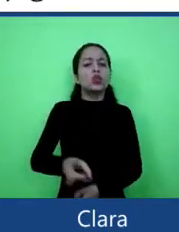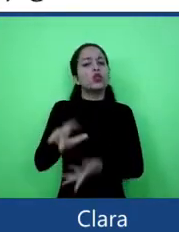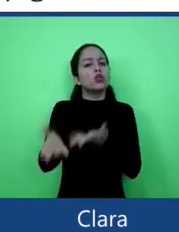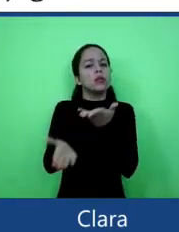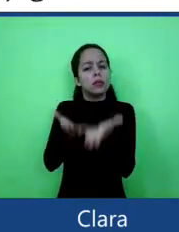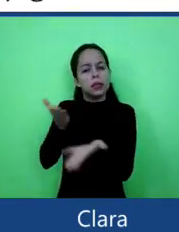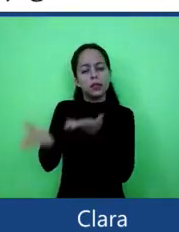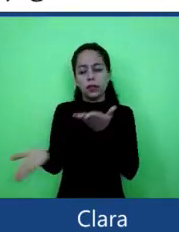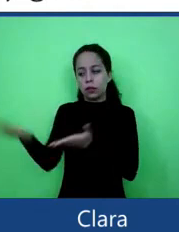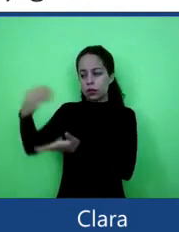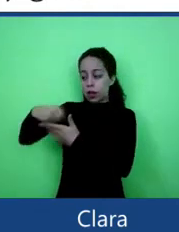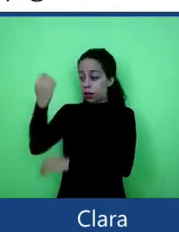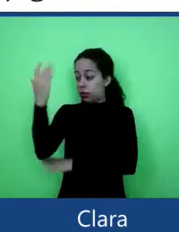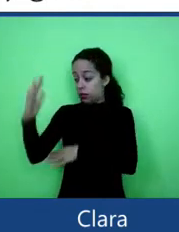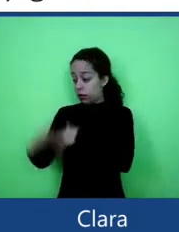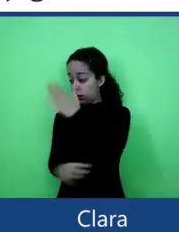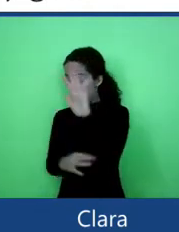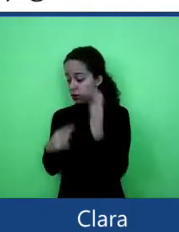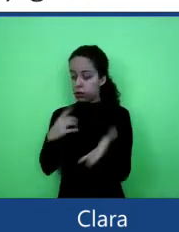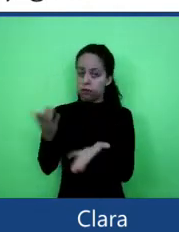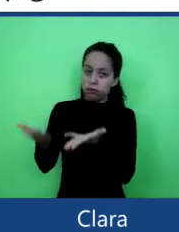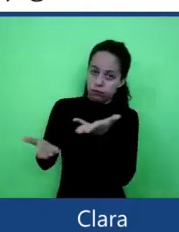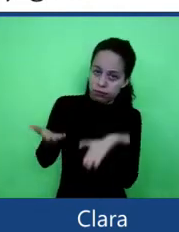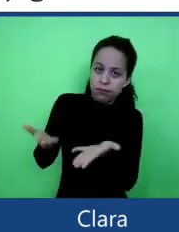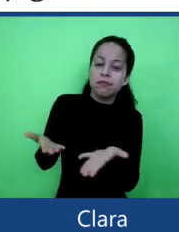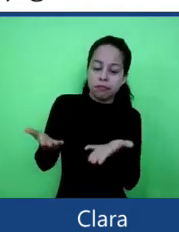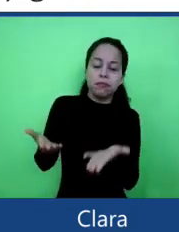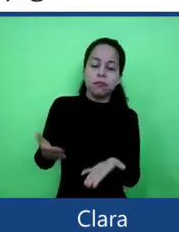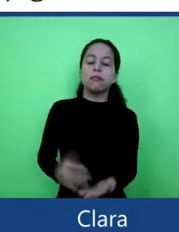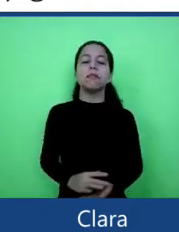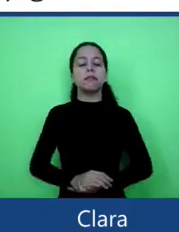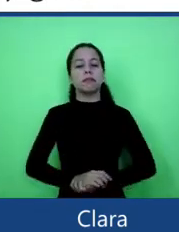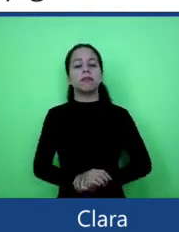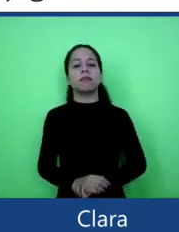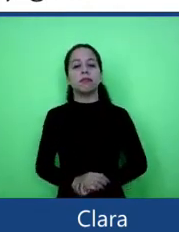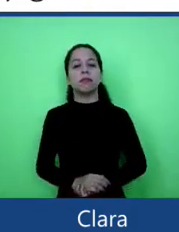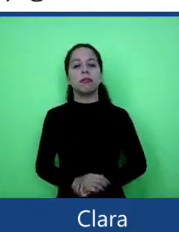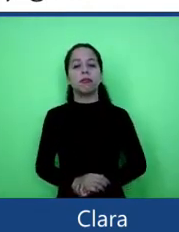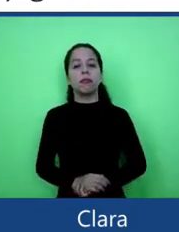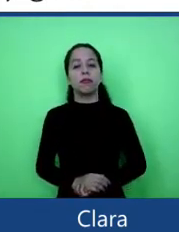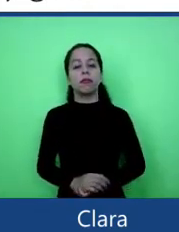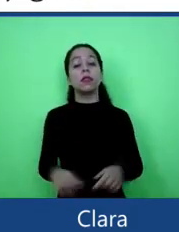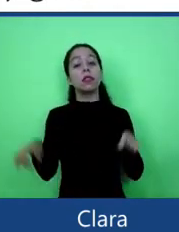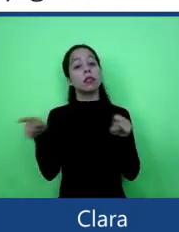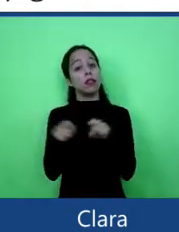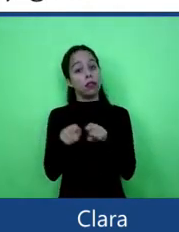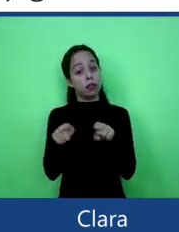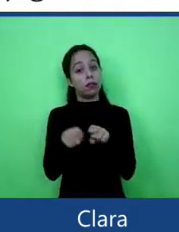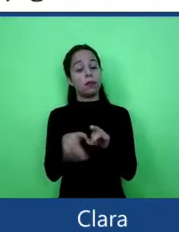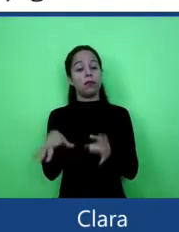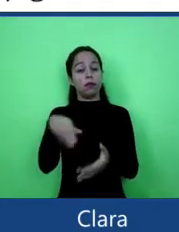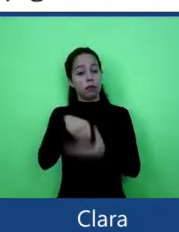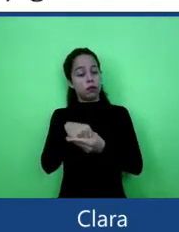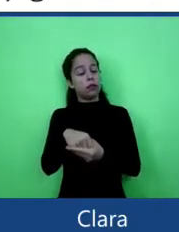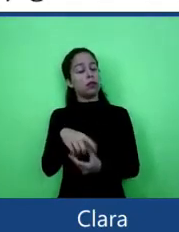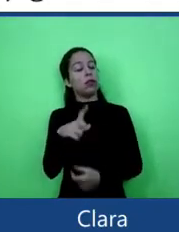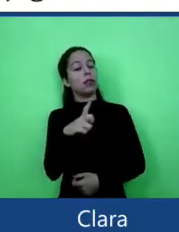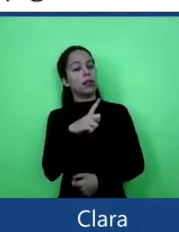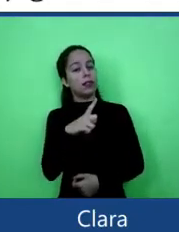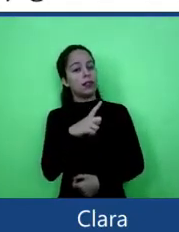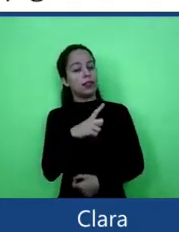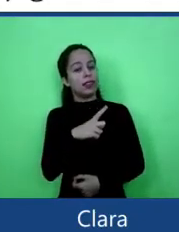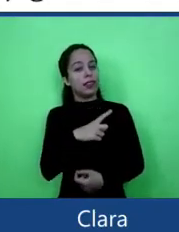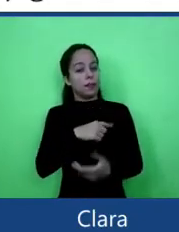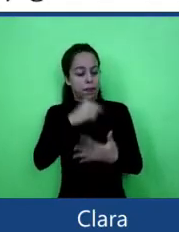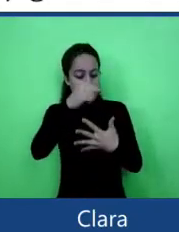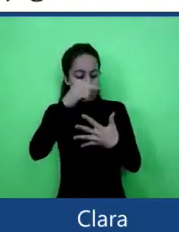seja, serviços ecossistêmicos, e é formado por uma infinidade de fatores